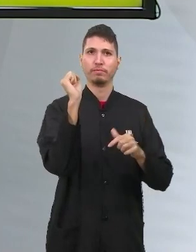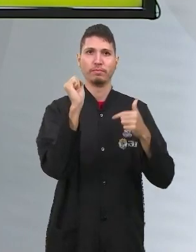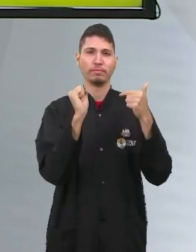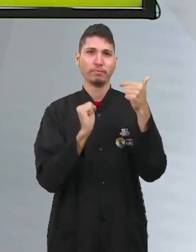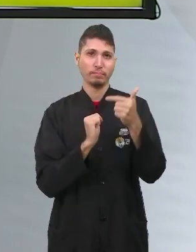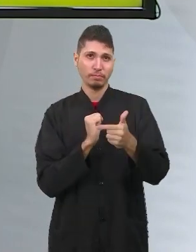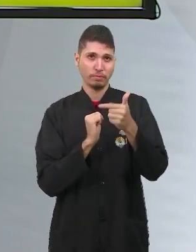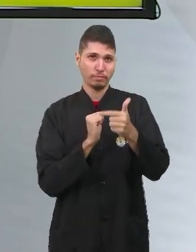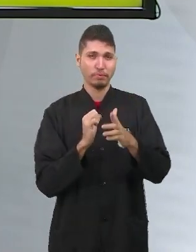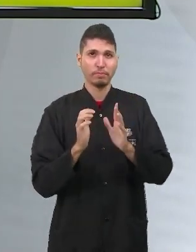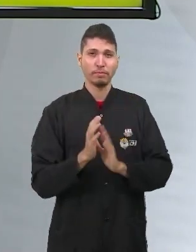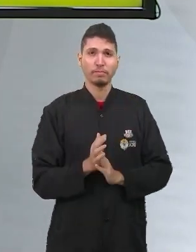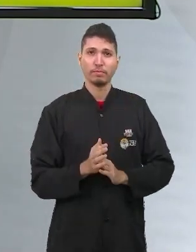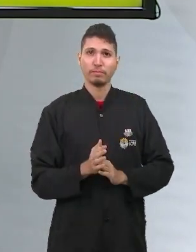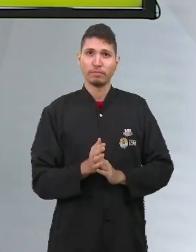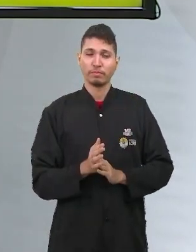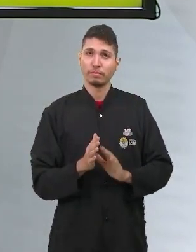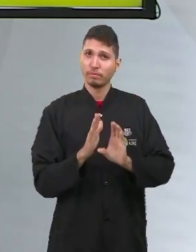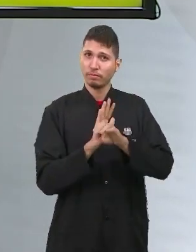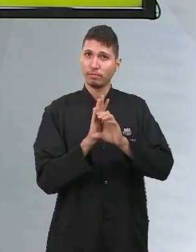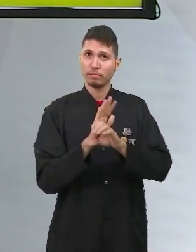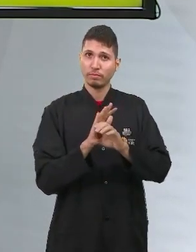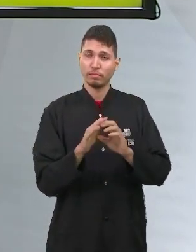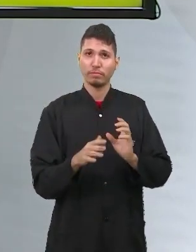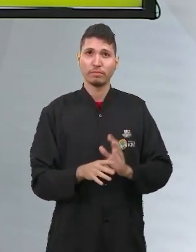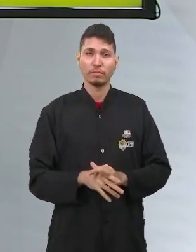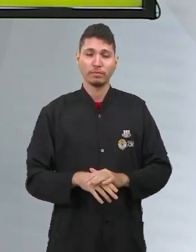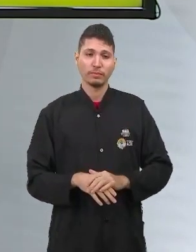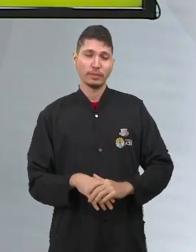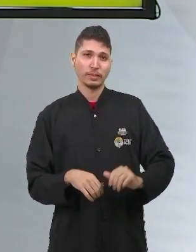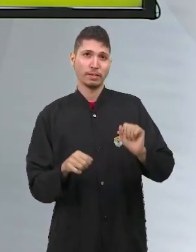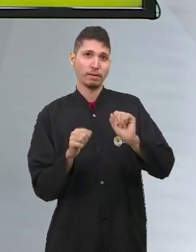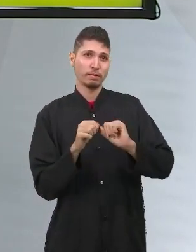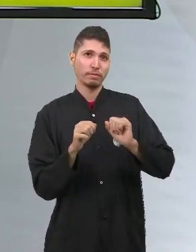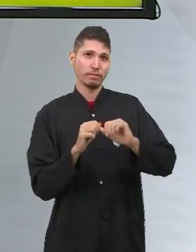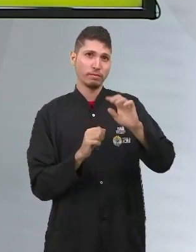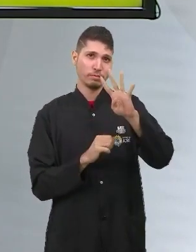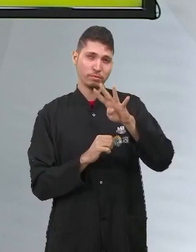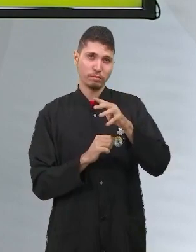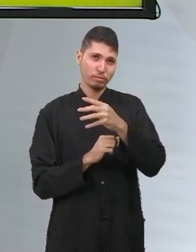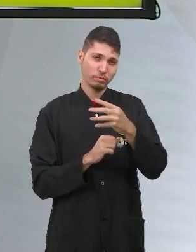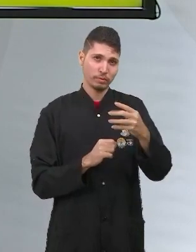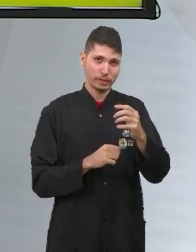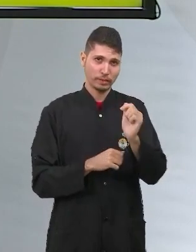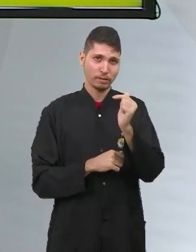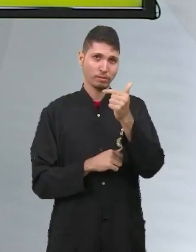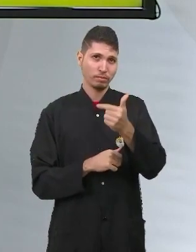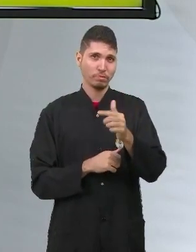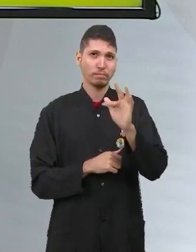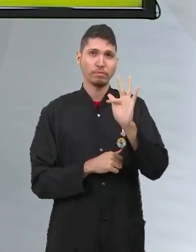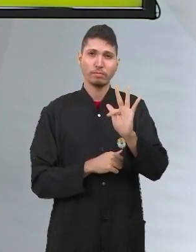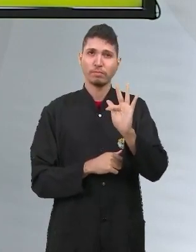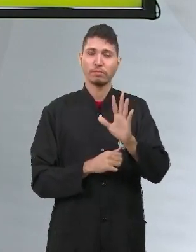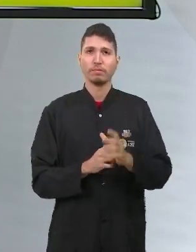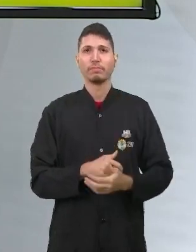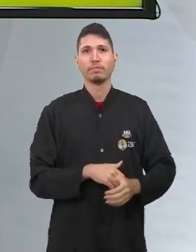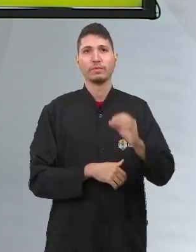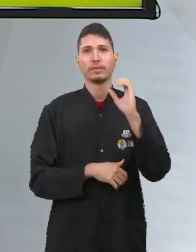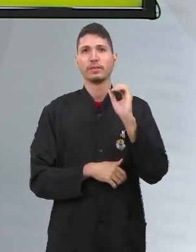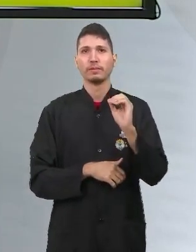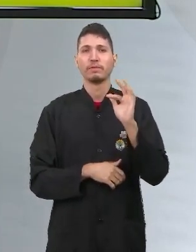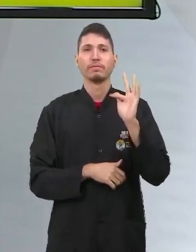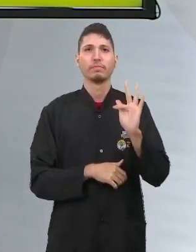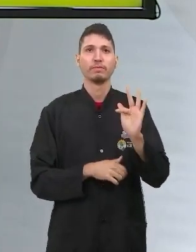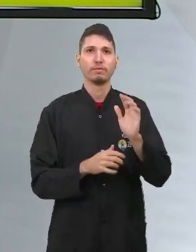de conceitos básicos sobre função e construção de gráfico de função do segundo grau, tá bom? A gente vai rever conceitos de zero da função, fórmula